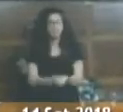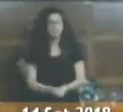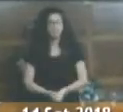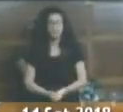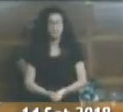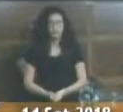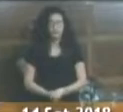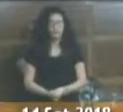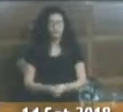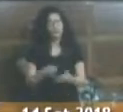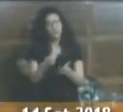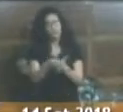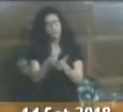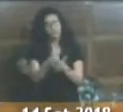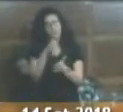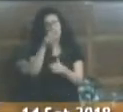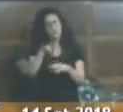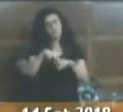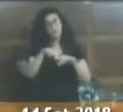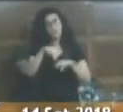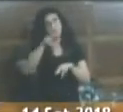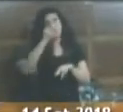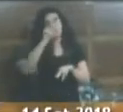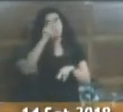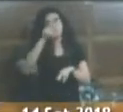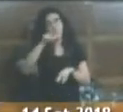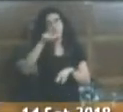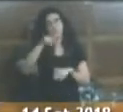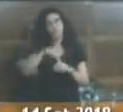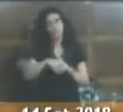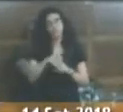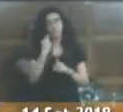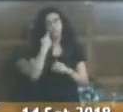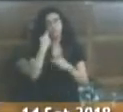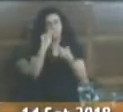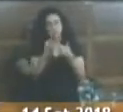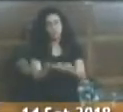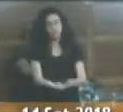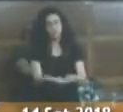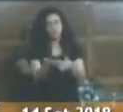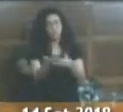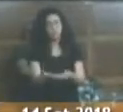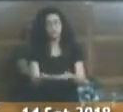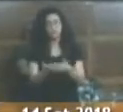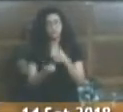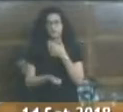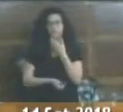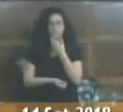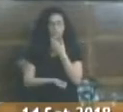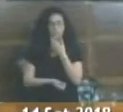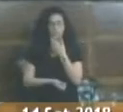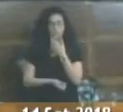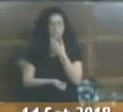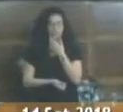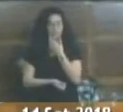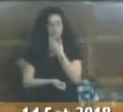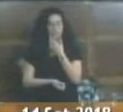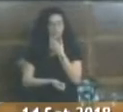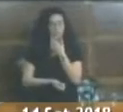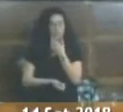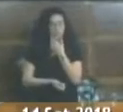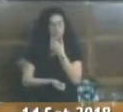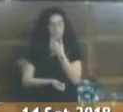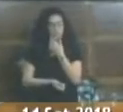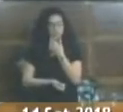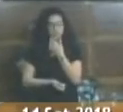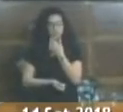barco. A multa é por quilo de peixe, seu deputado, é por quilo. Cada quilo lá deve dar uns 20